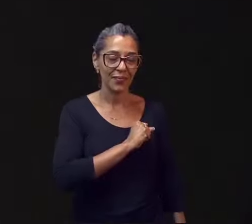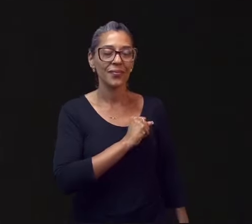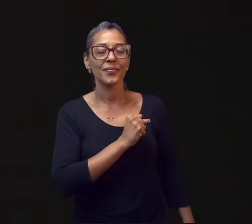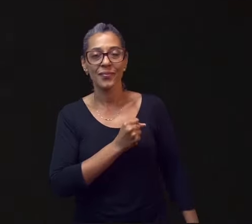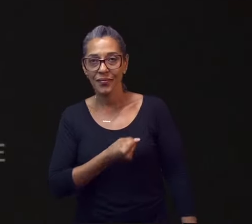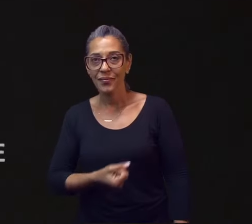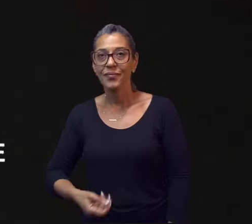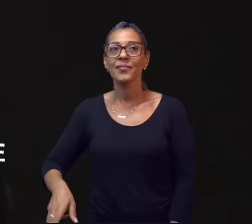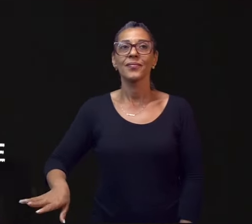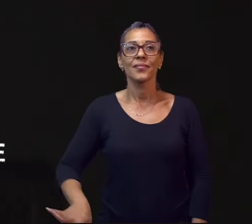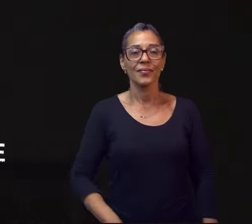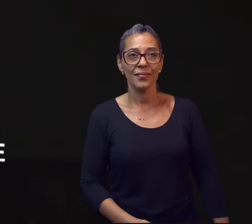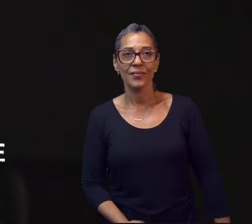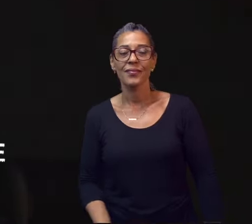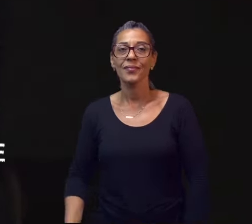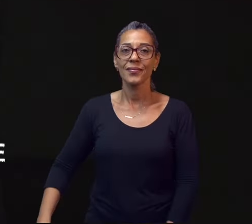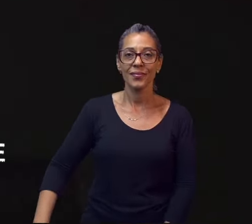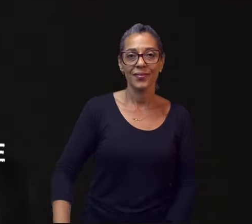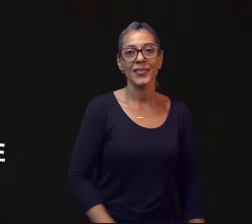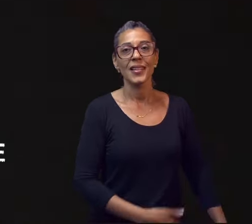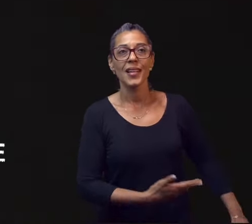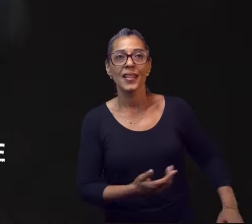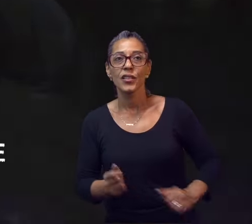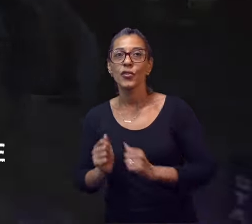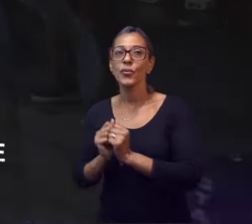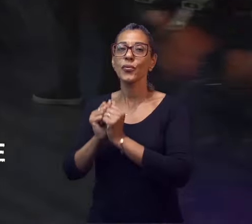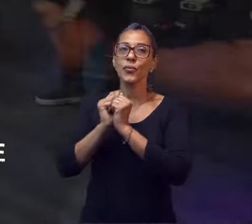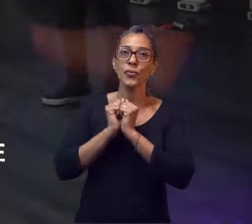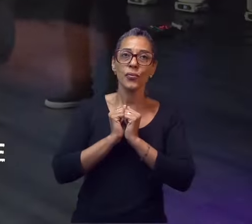e cantamos Junto a Ti